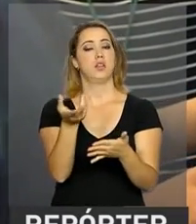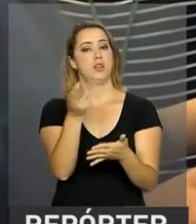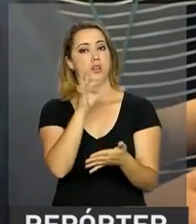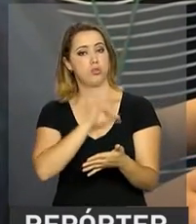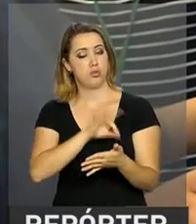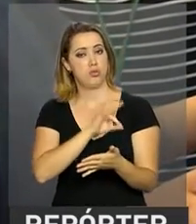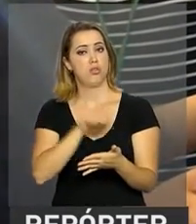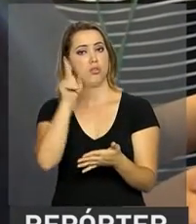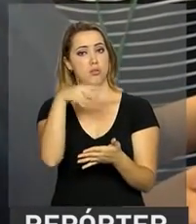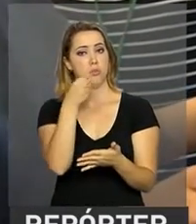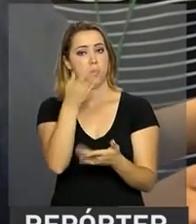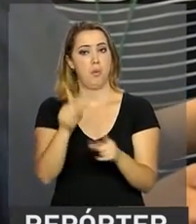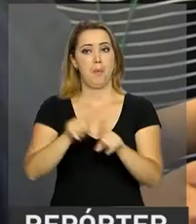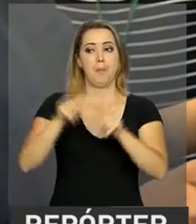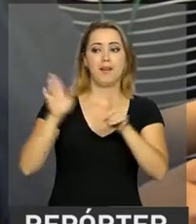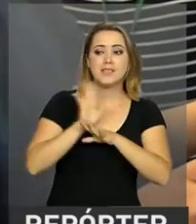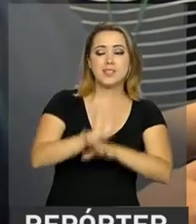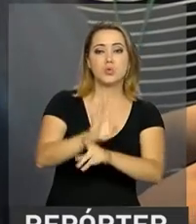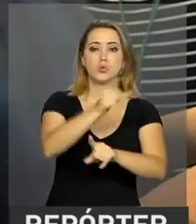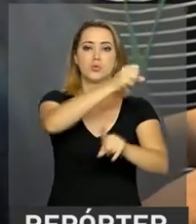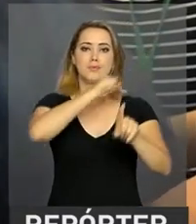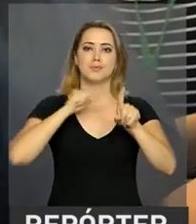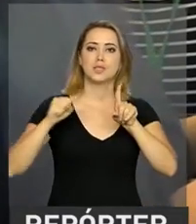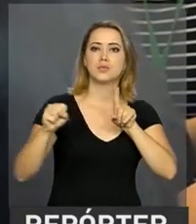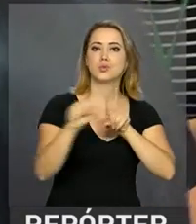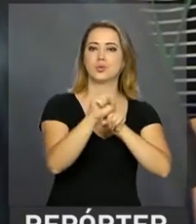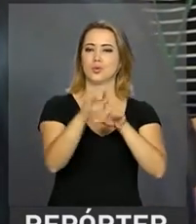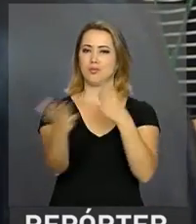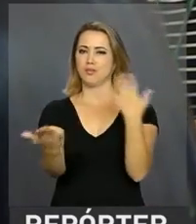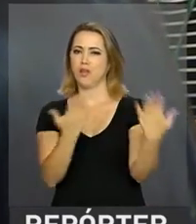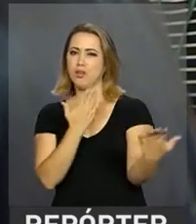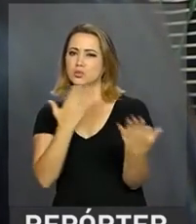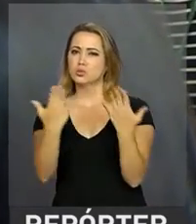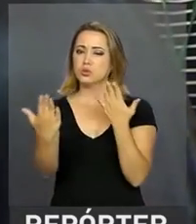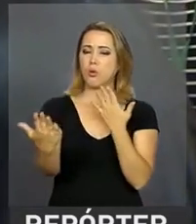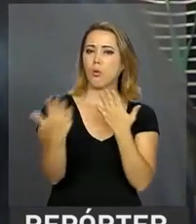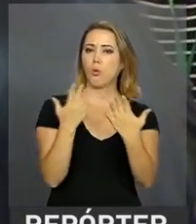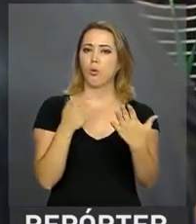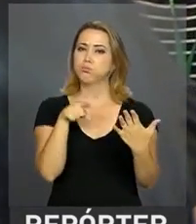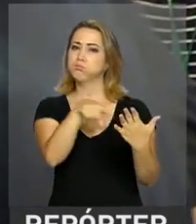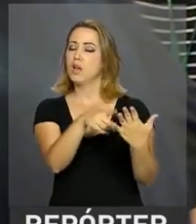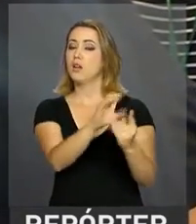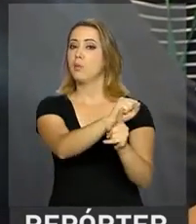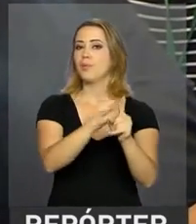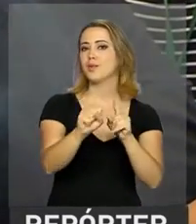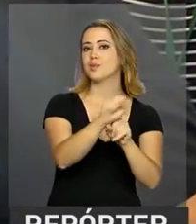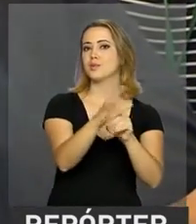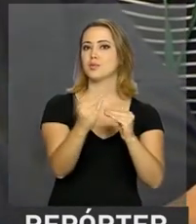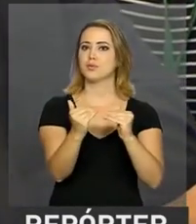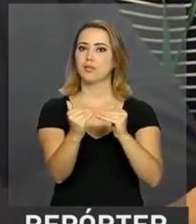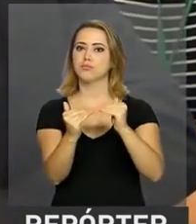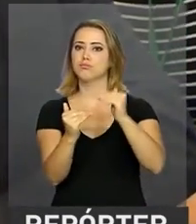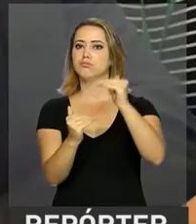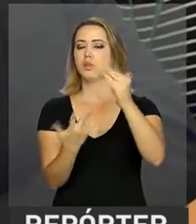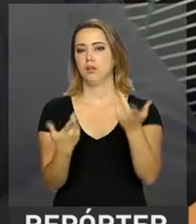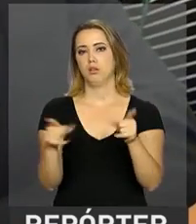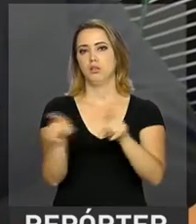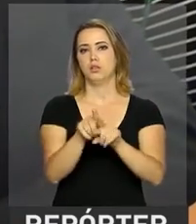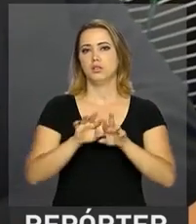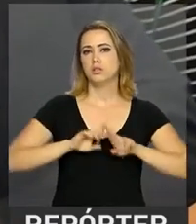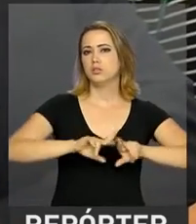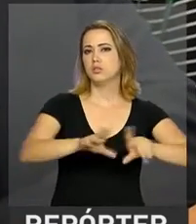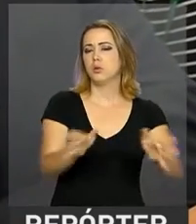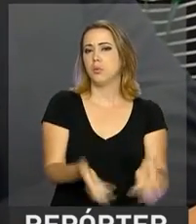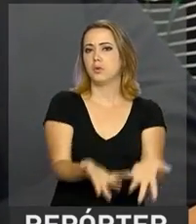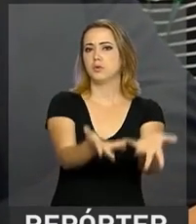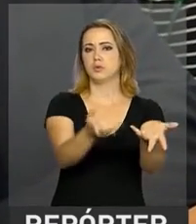do ponto de vista ambiental saúde e valorização imobiliária turismo produtividade do trabalho